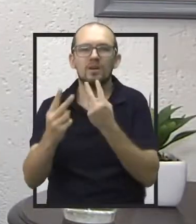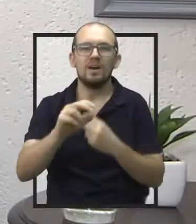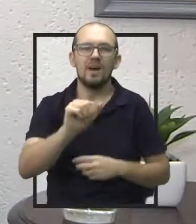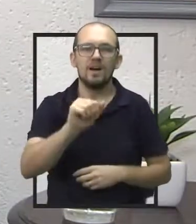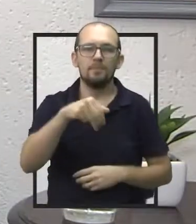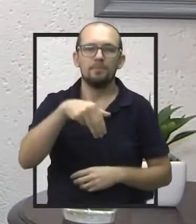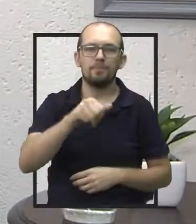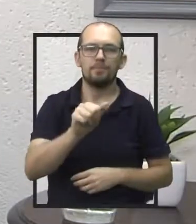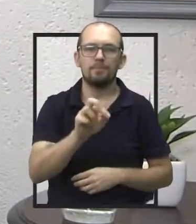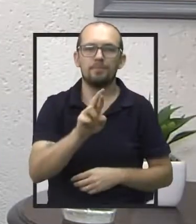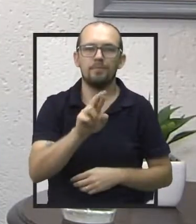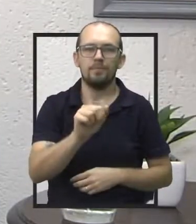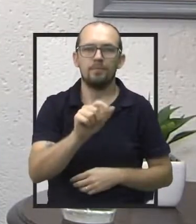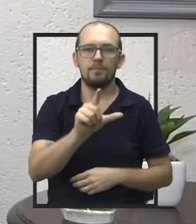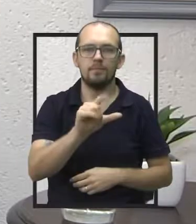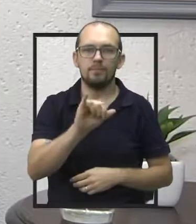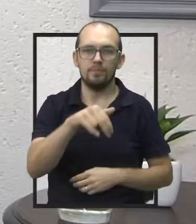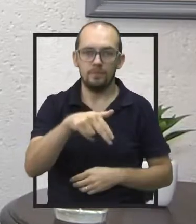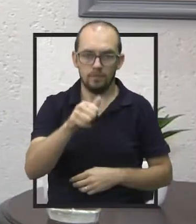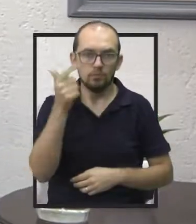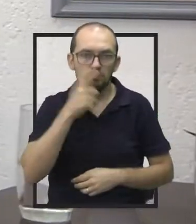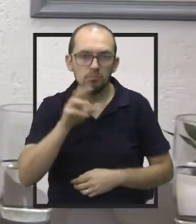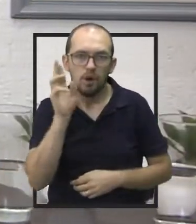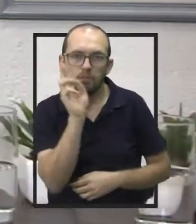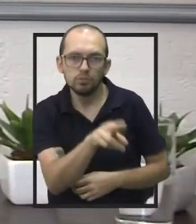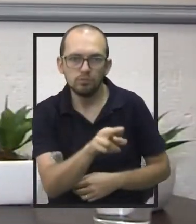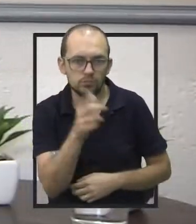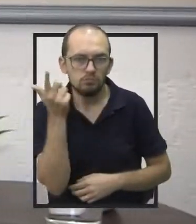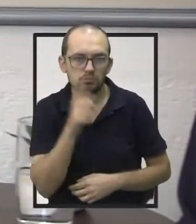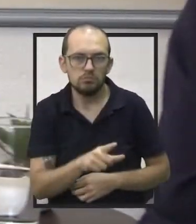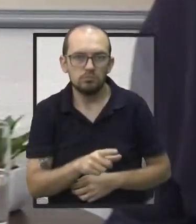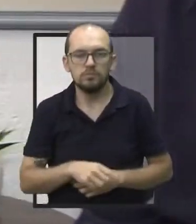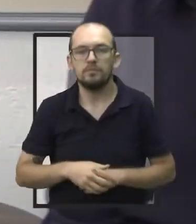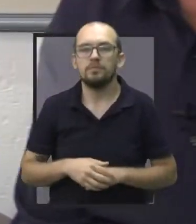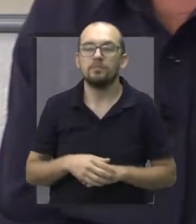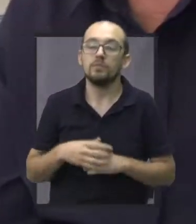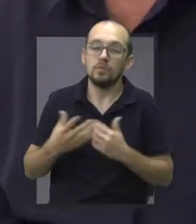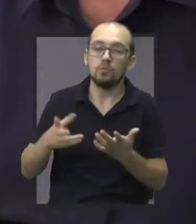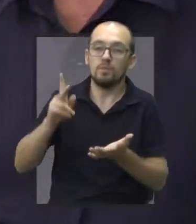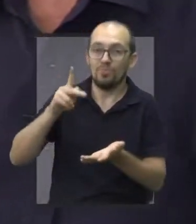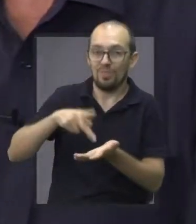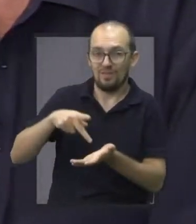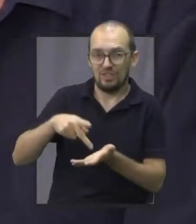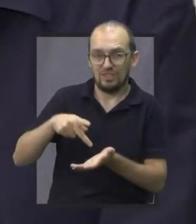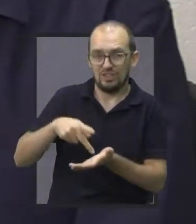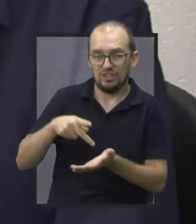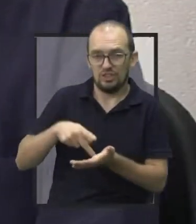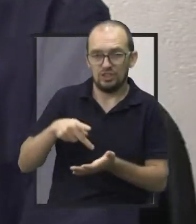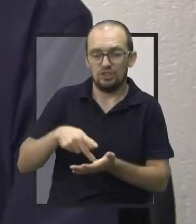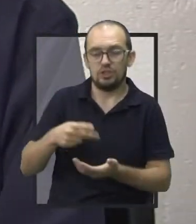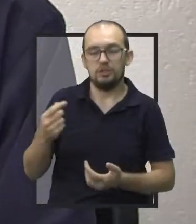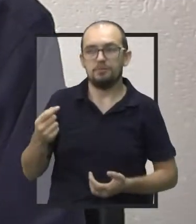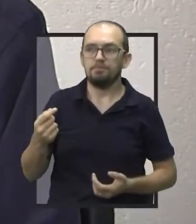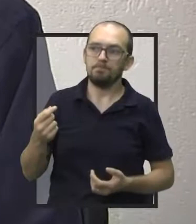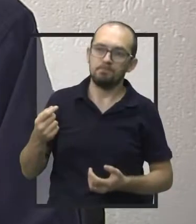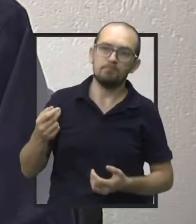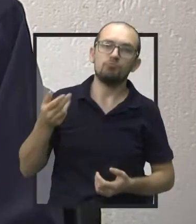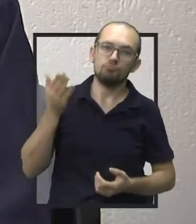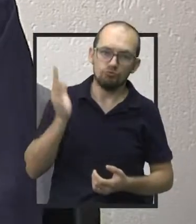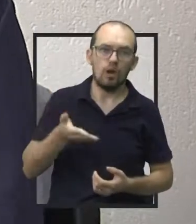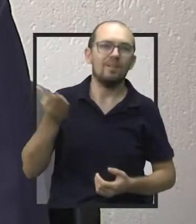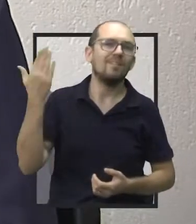como os outros vereadores receberam uma resposta é na verdade nós já tínhamos a 'garantido'